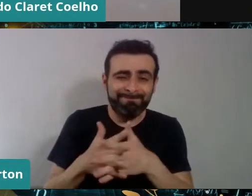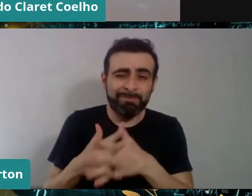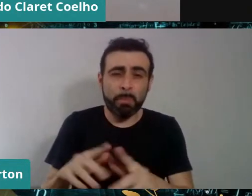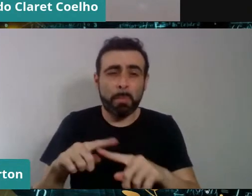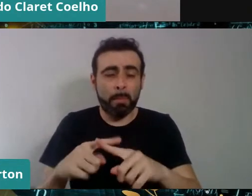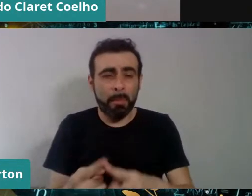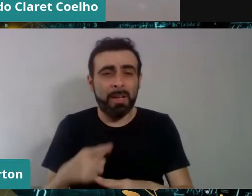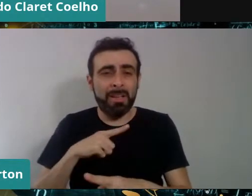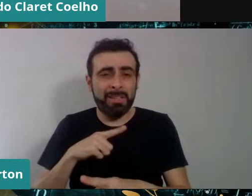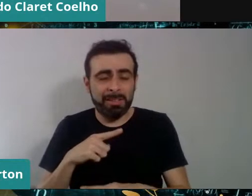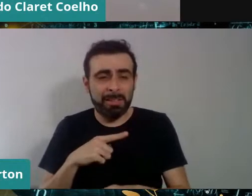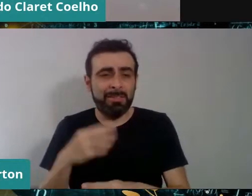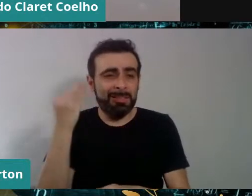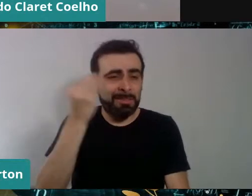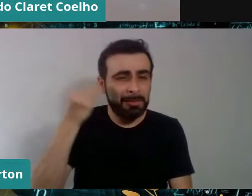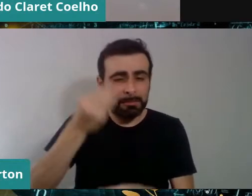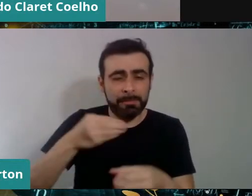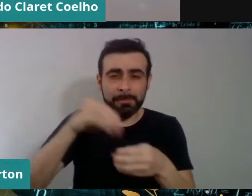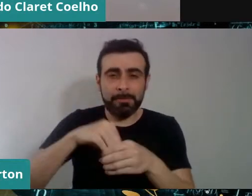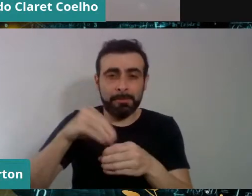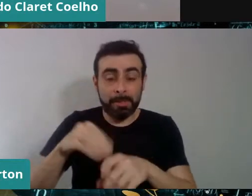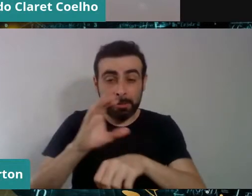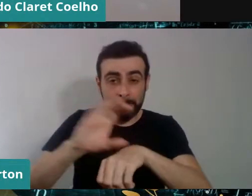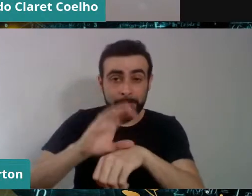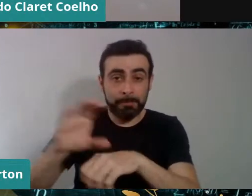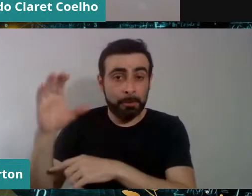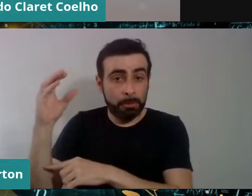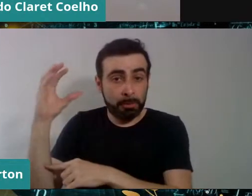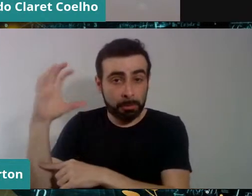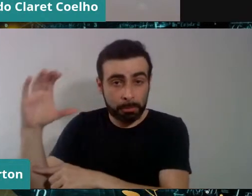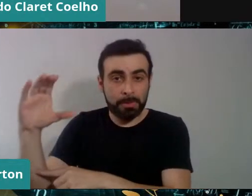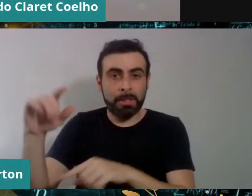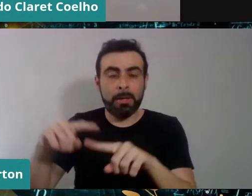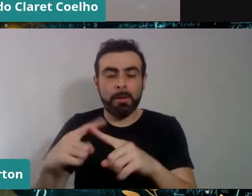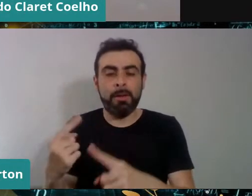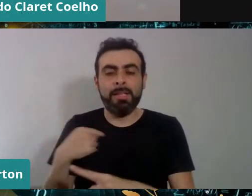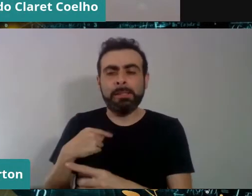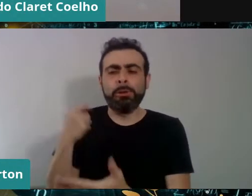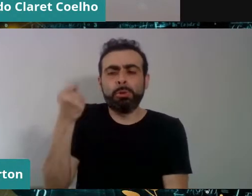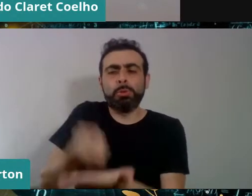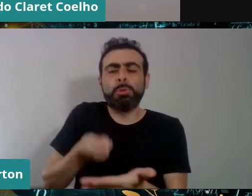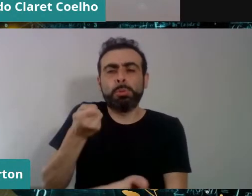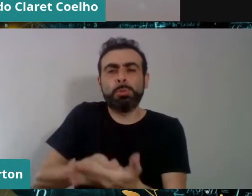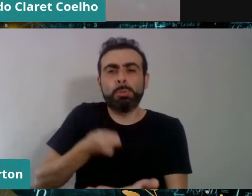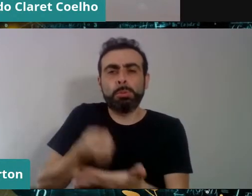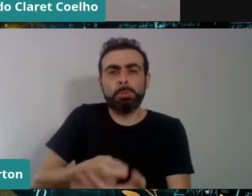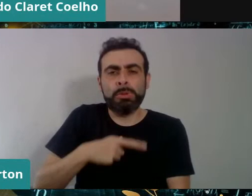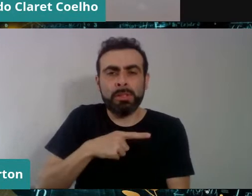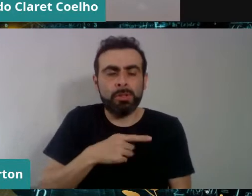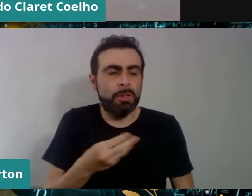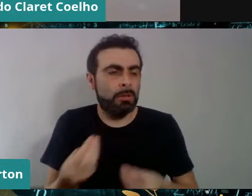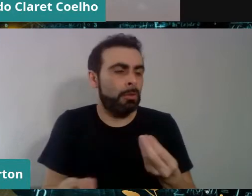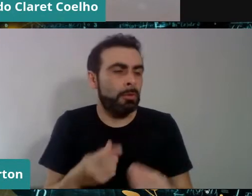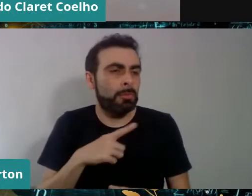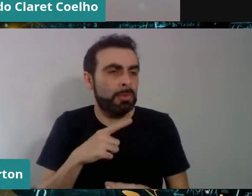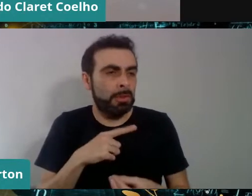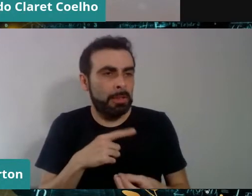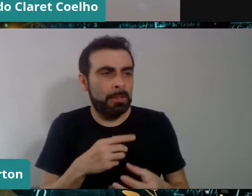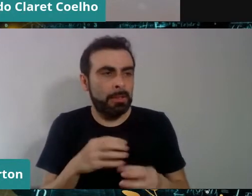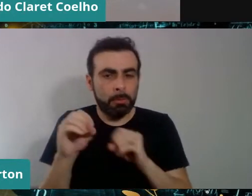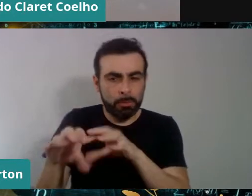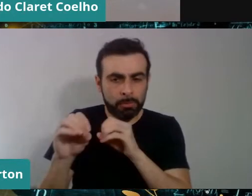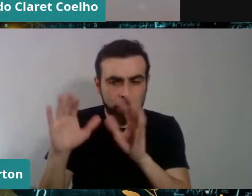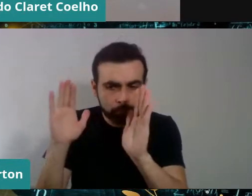por essa experiência no curso de ciência, então, a gente batalhar para procurar fazer um trabalho mais